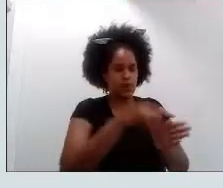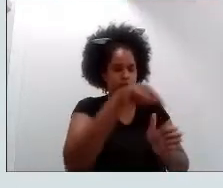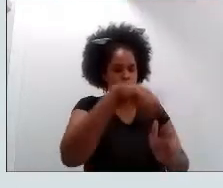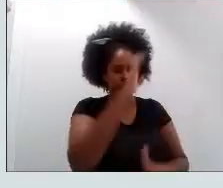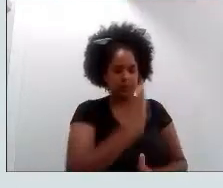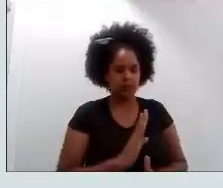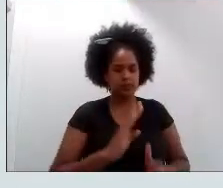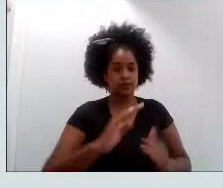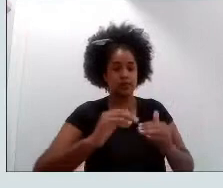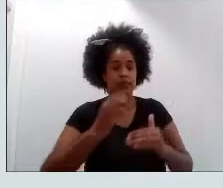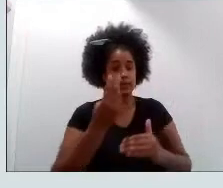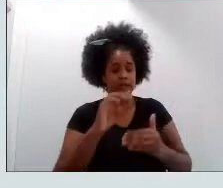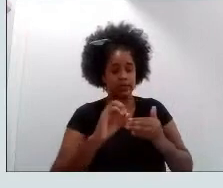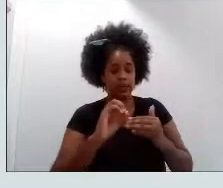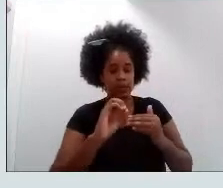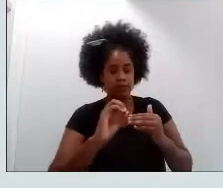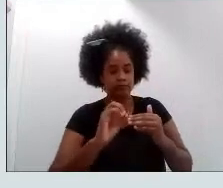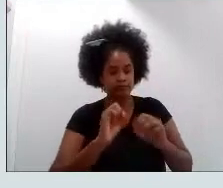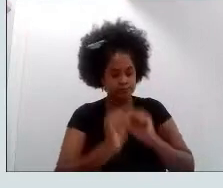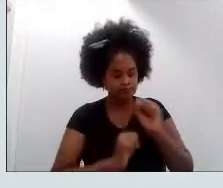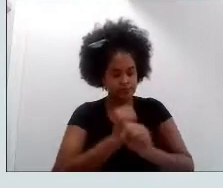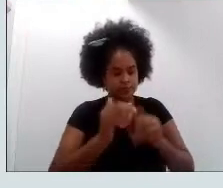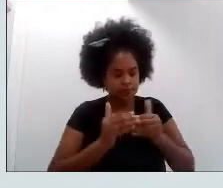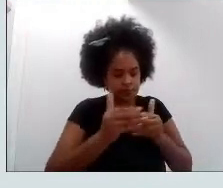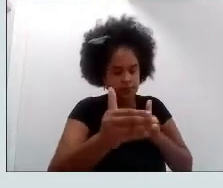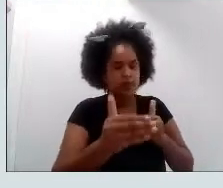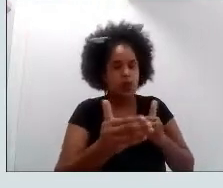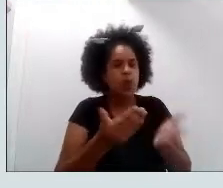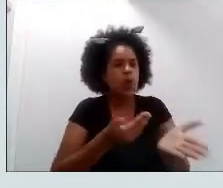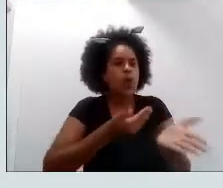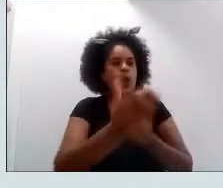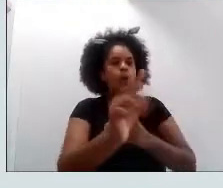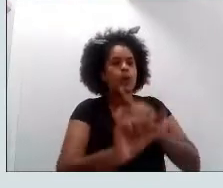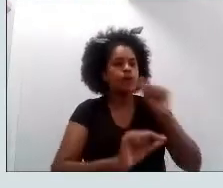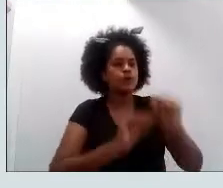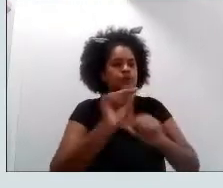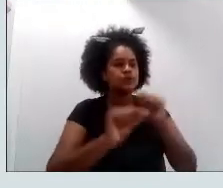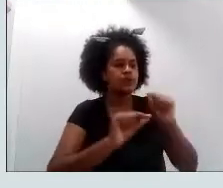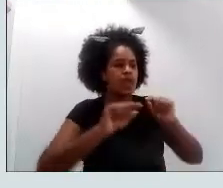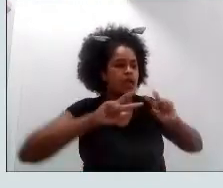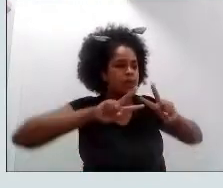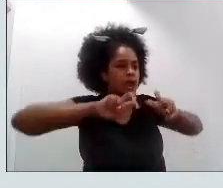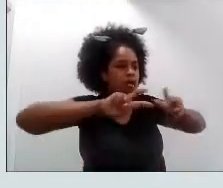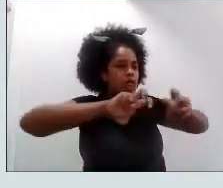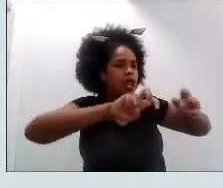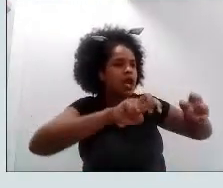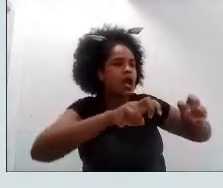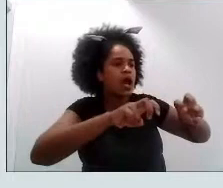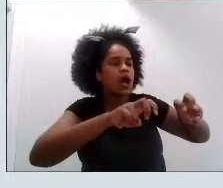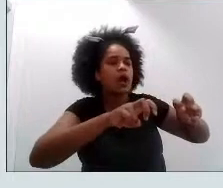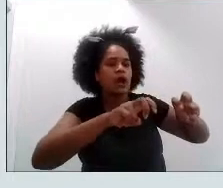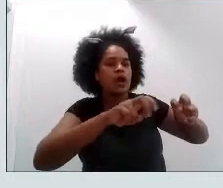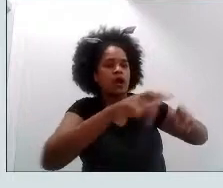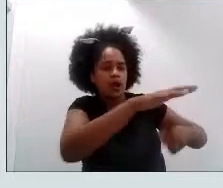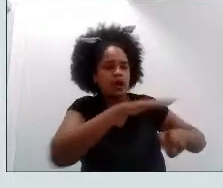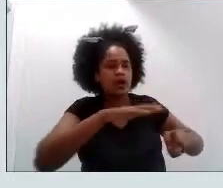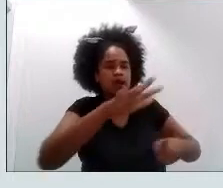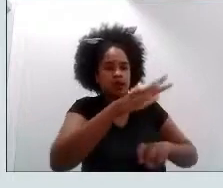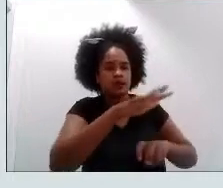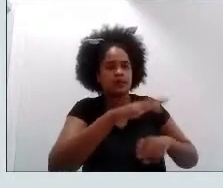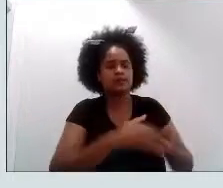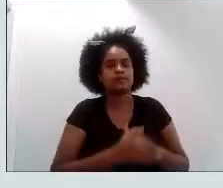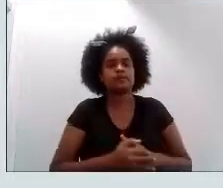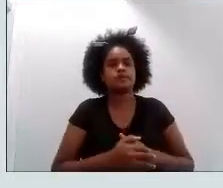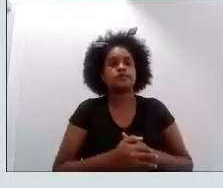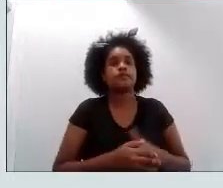região. O comércio português, né, lá com o Oriente, começa a entrar em crise, começa a ter uma diminuição